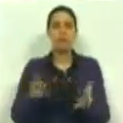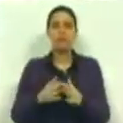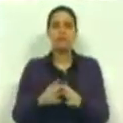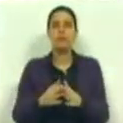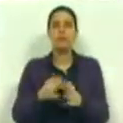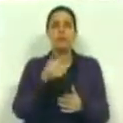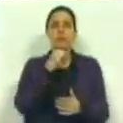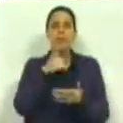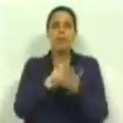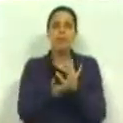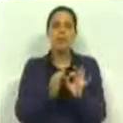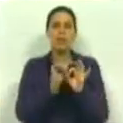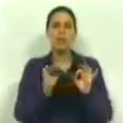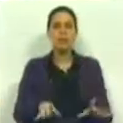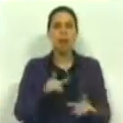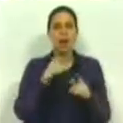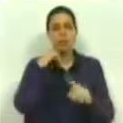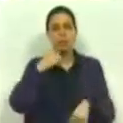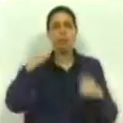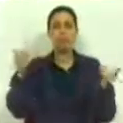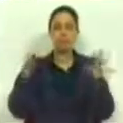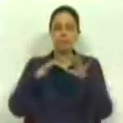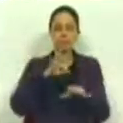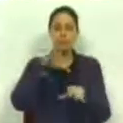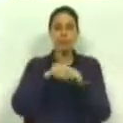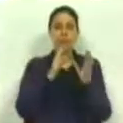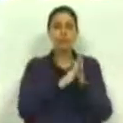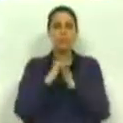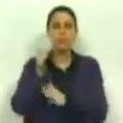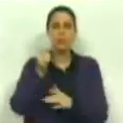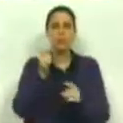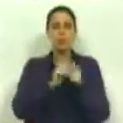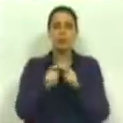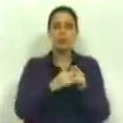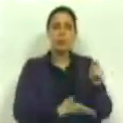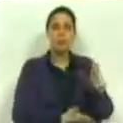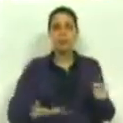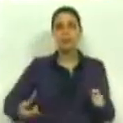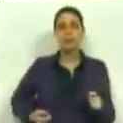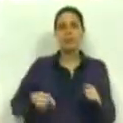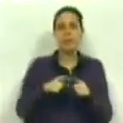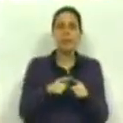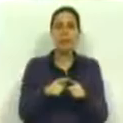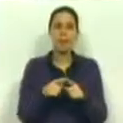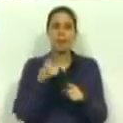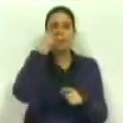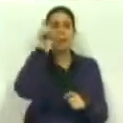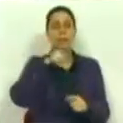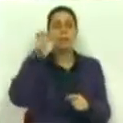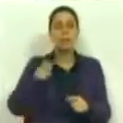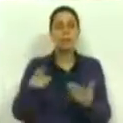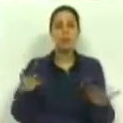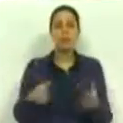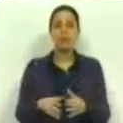e algumas medidas como aquela que está projetada em termos de acumulação de subsídio de desemprego para pessoas